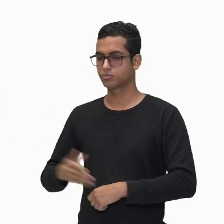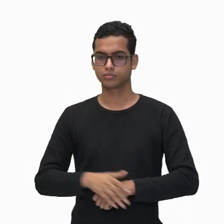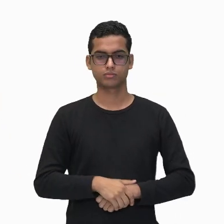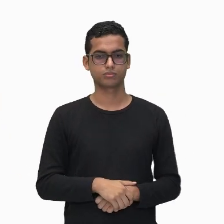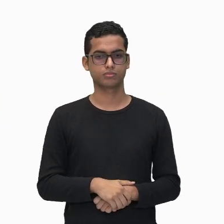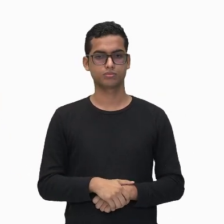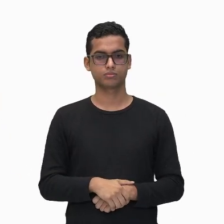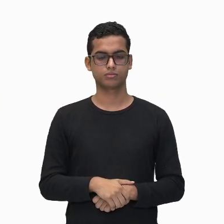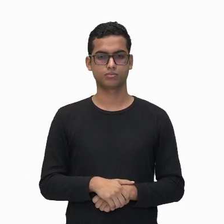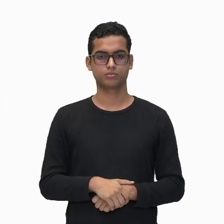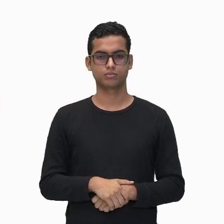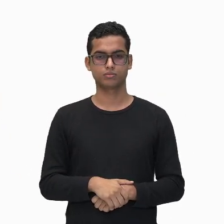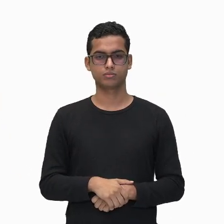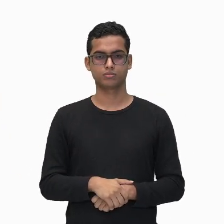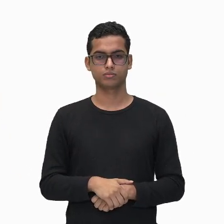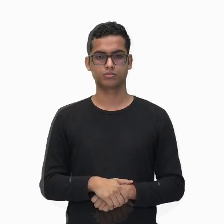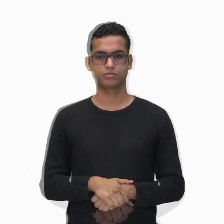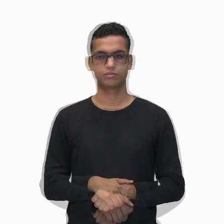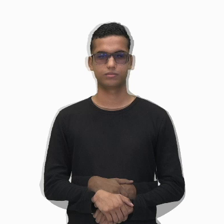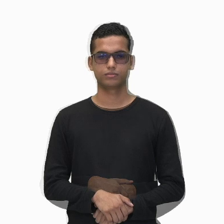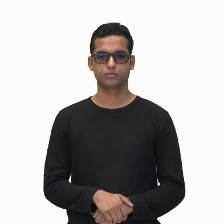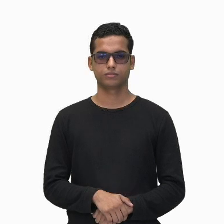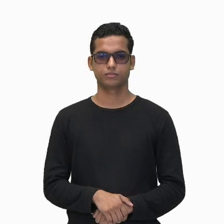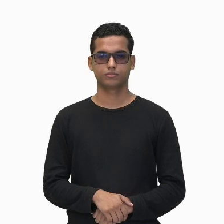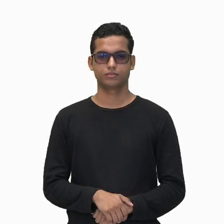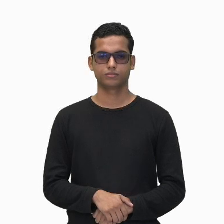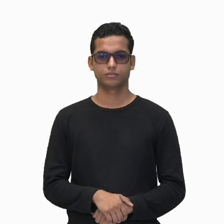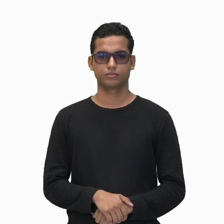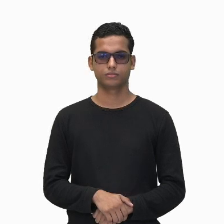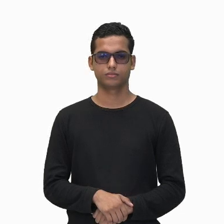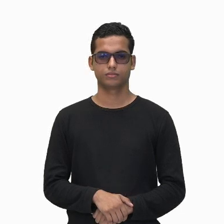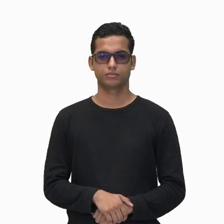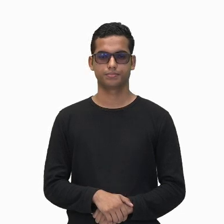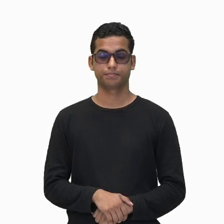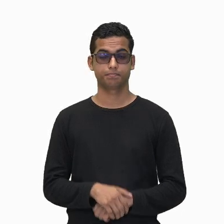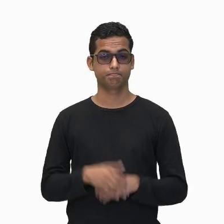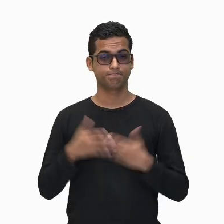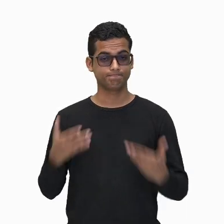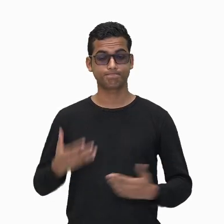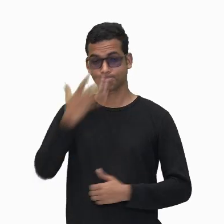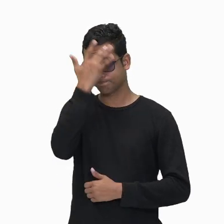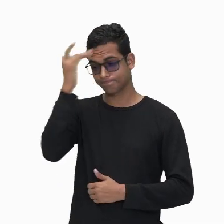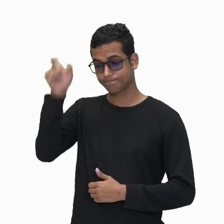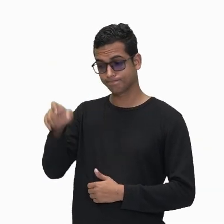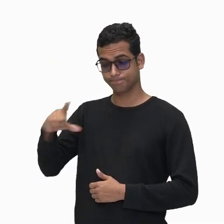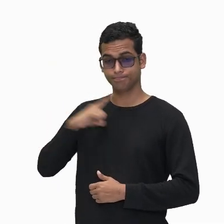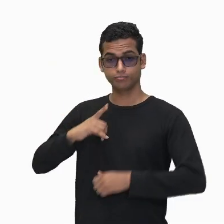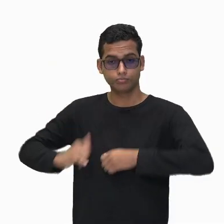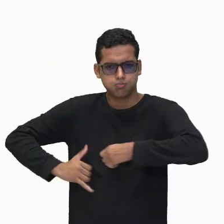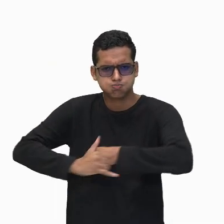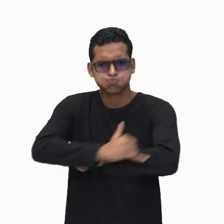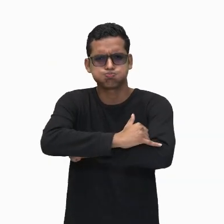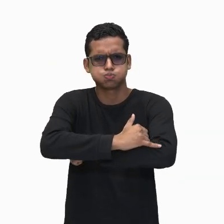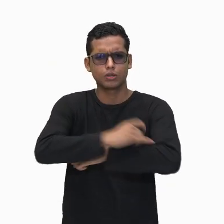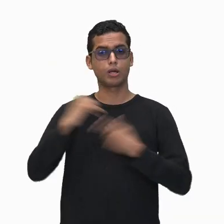ou superior a 40. Então, uma pessoa que tem obesidade, ela tem o risco de,